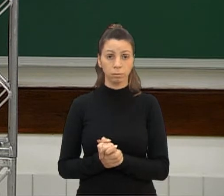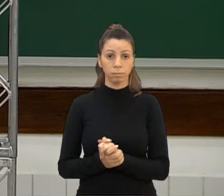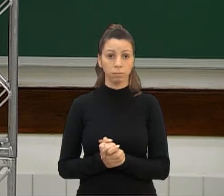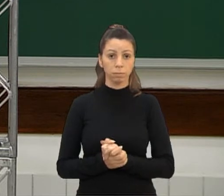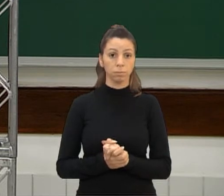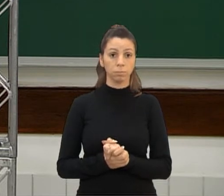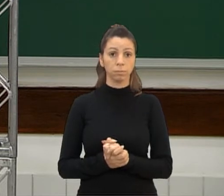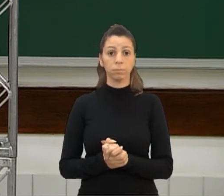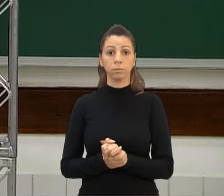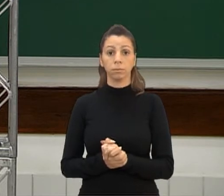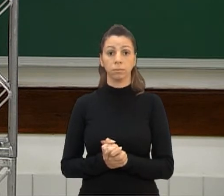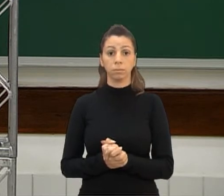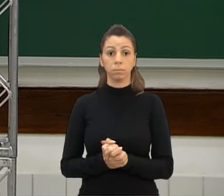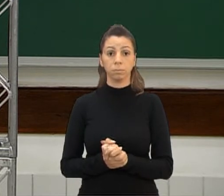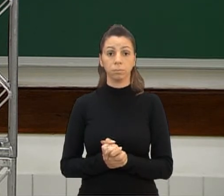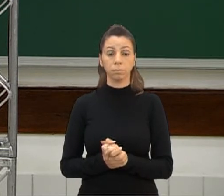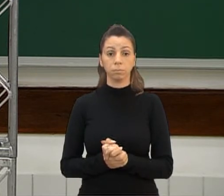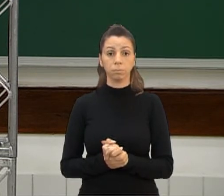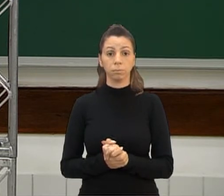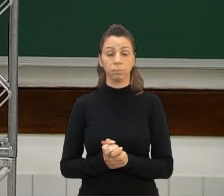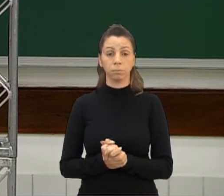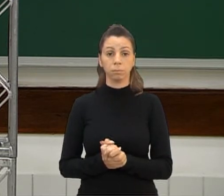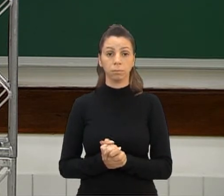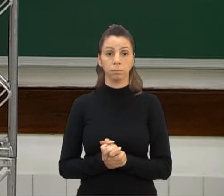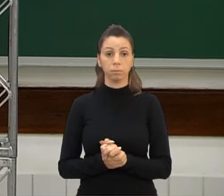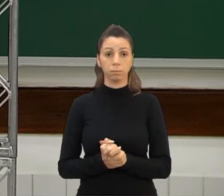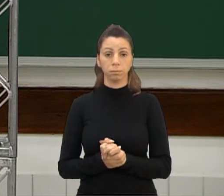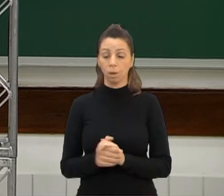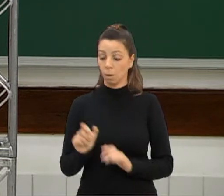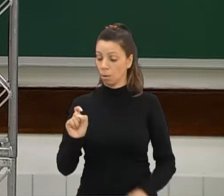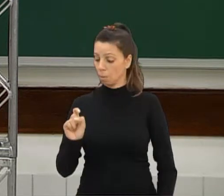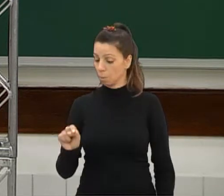forma com ponto final,